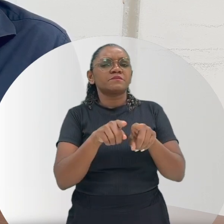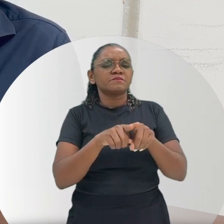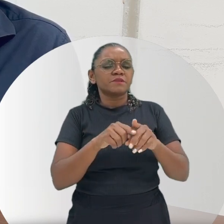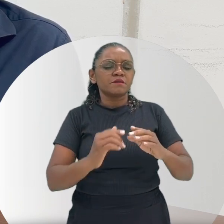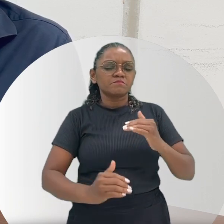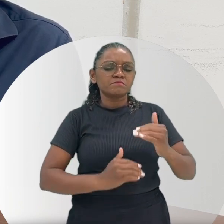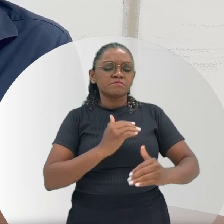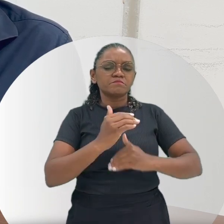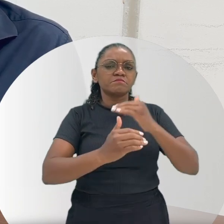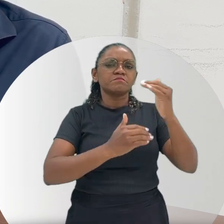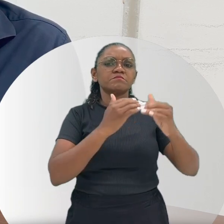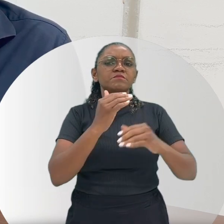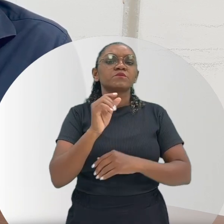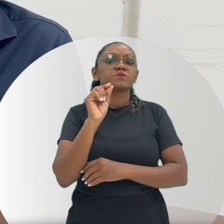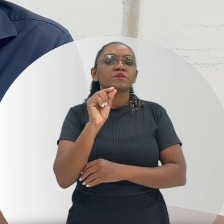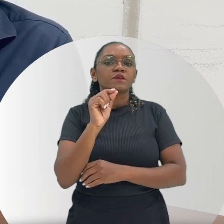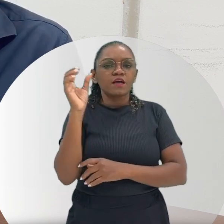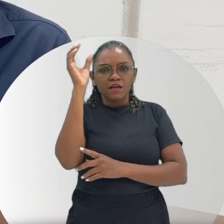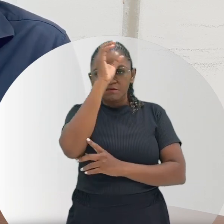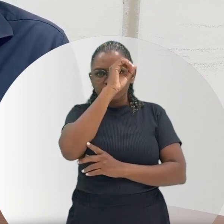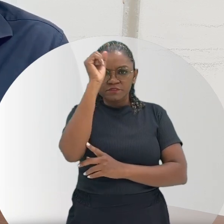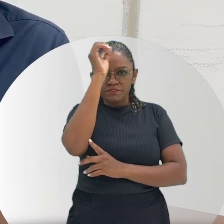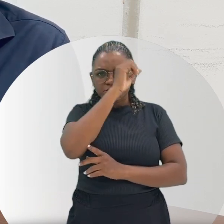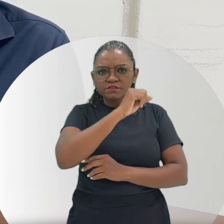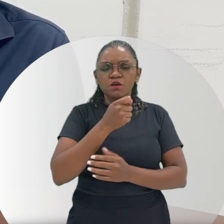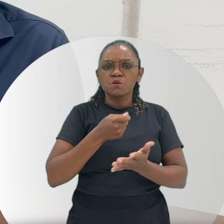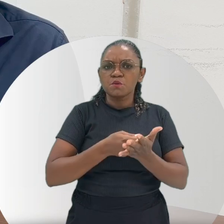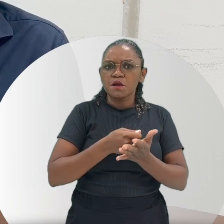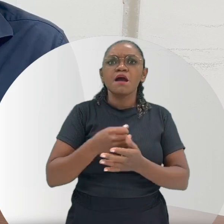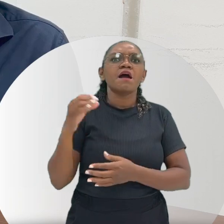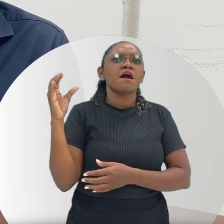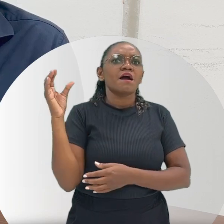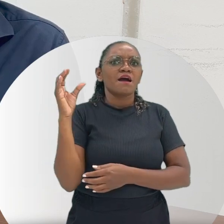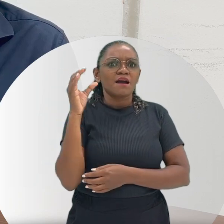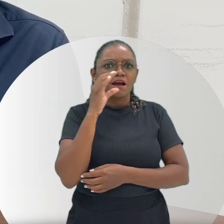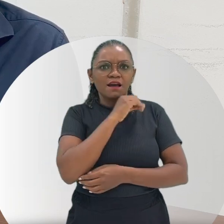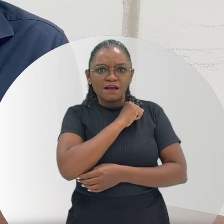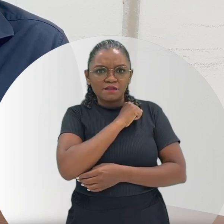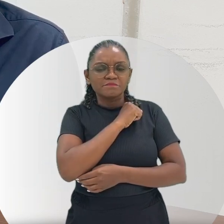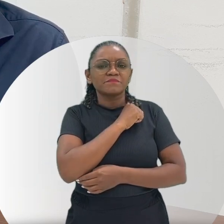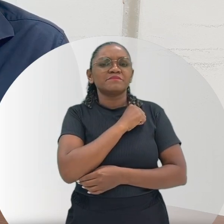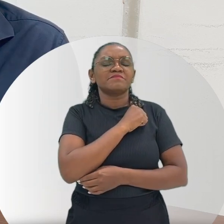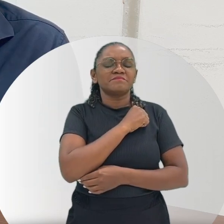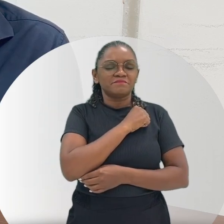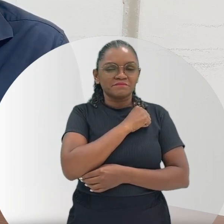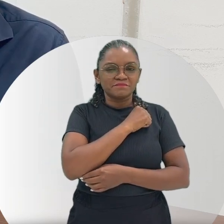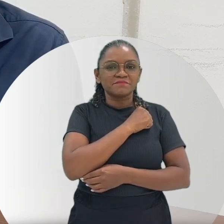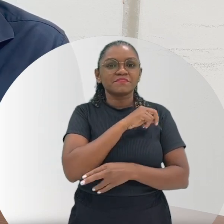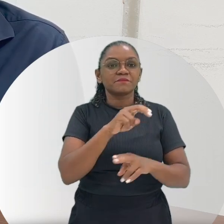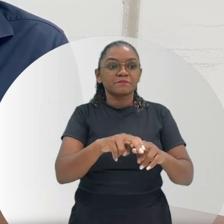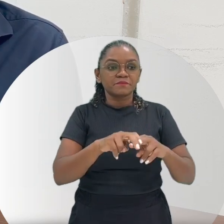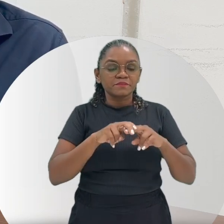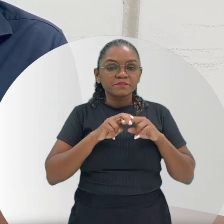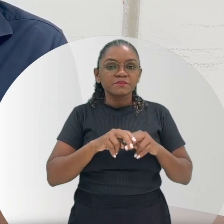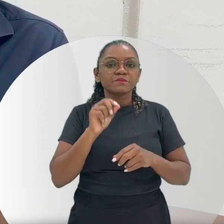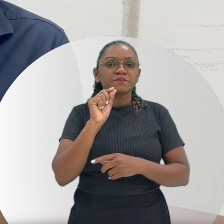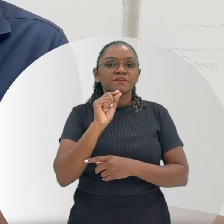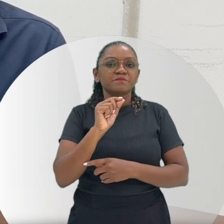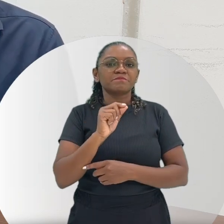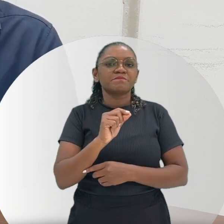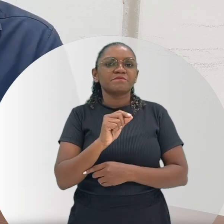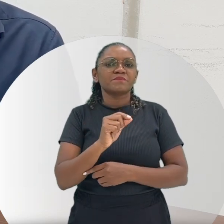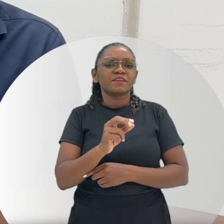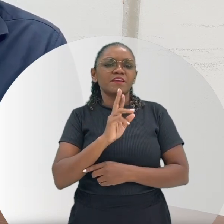construção de uma curva de aprendizagem obrigatoriamente muito rápida. E essa parte de você poder pertencer a algo, a ter